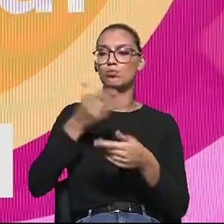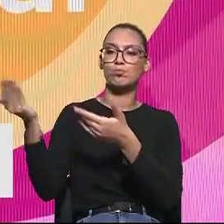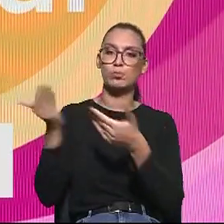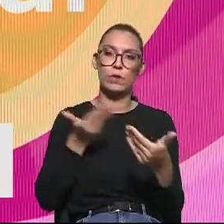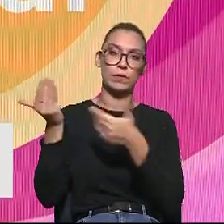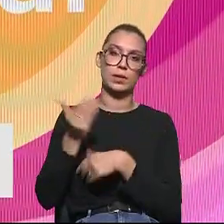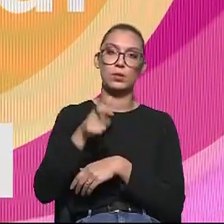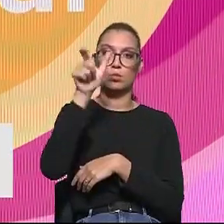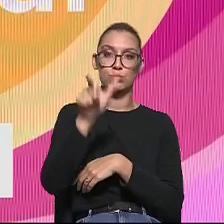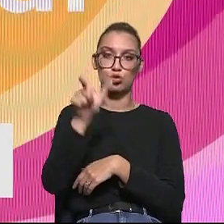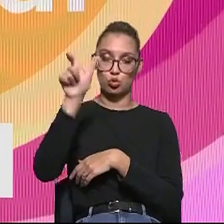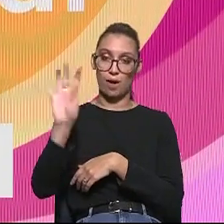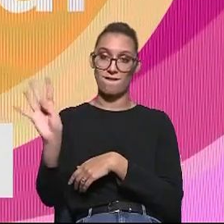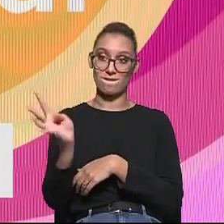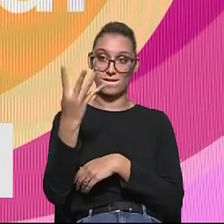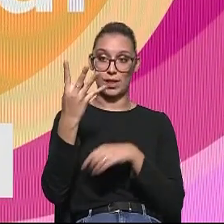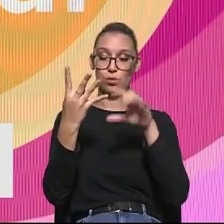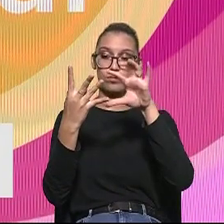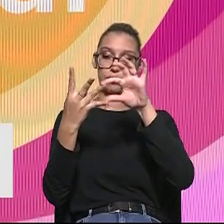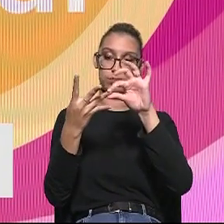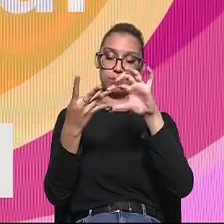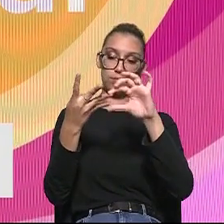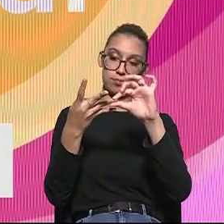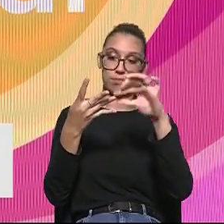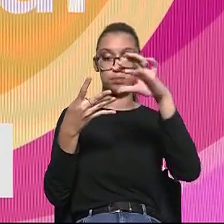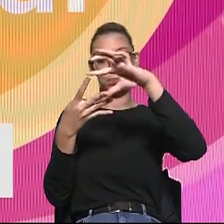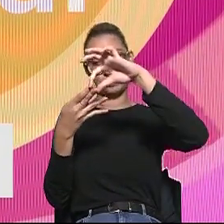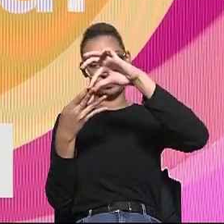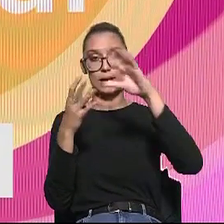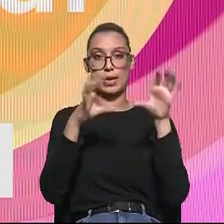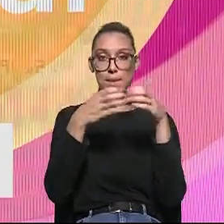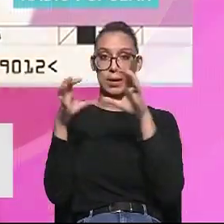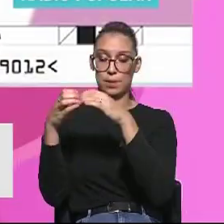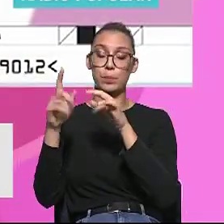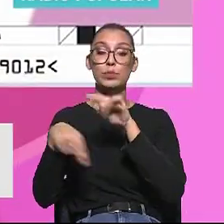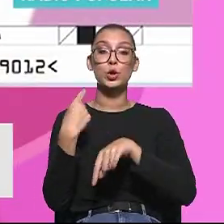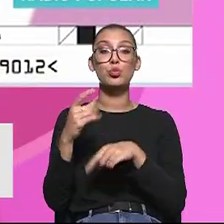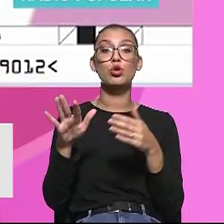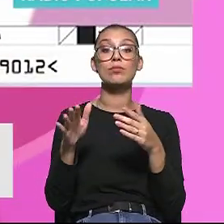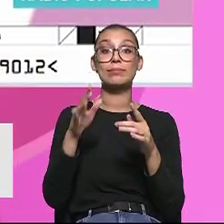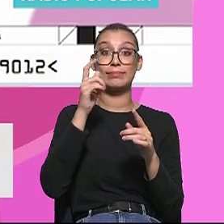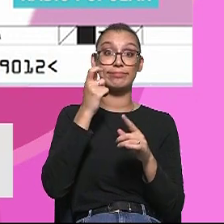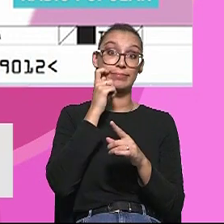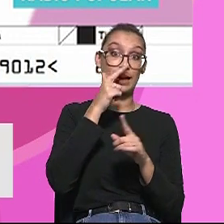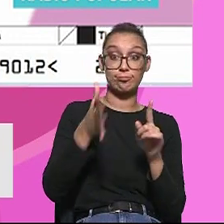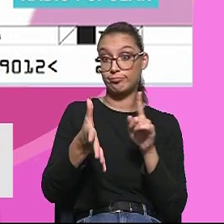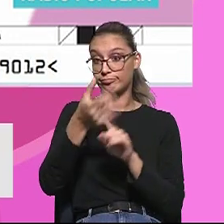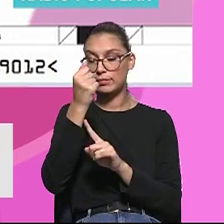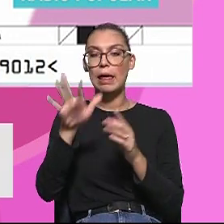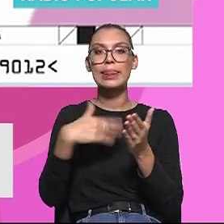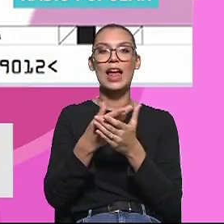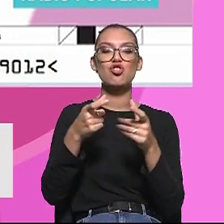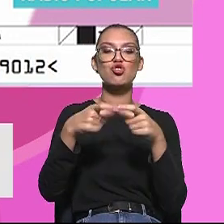A equipa que ganhar mais jogos é a grande vencedora de um cheque de 150 € oferta da Rádio Popular para atribuir a uma